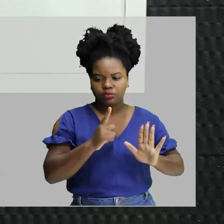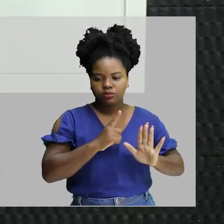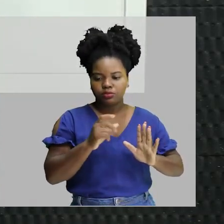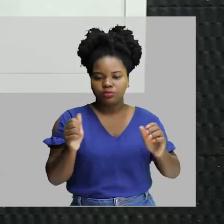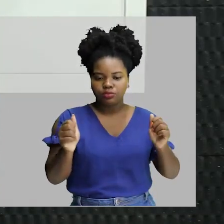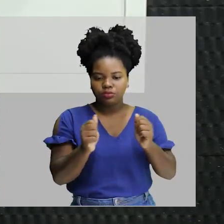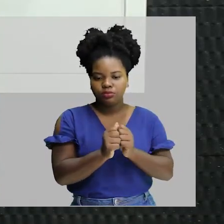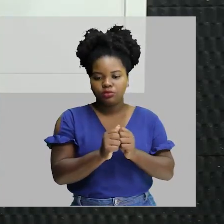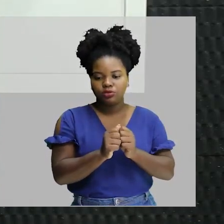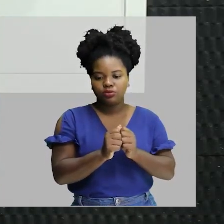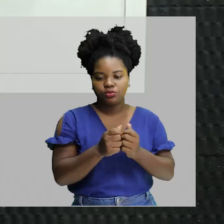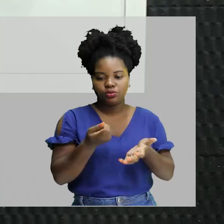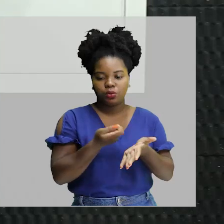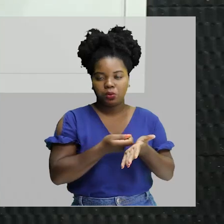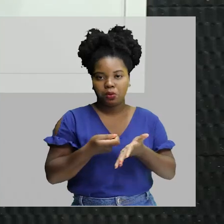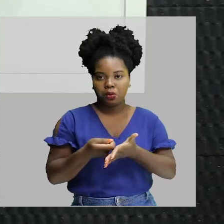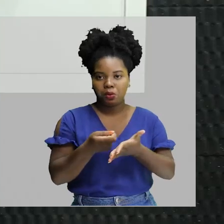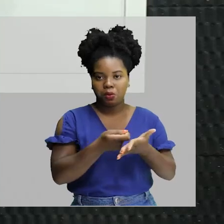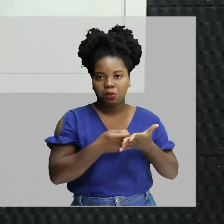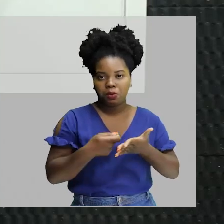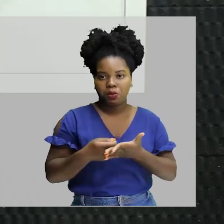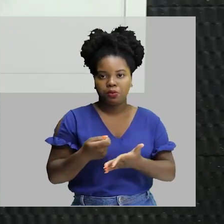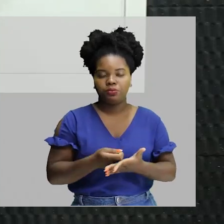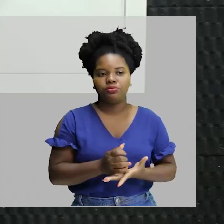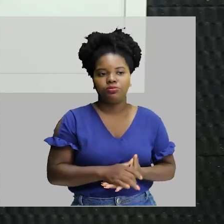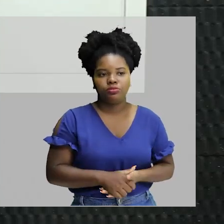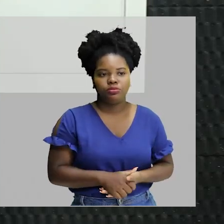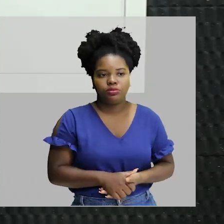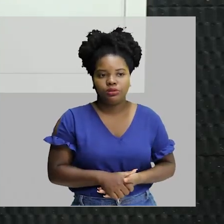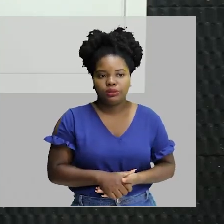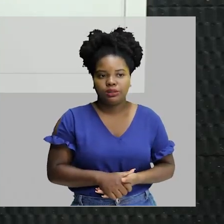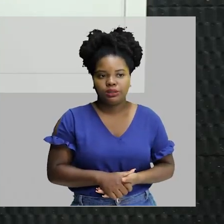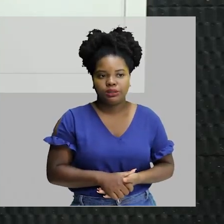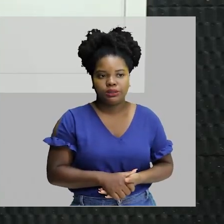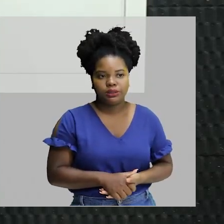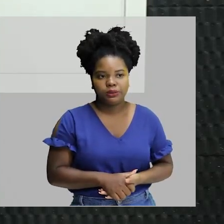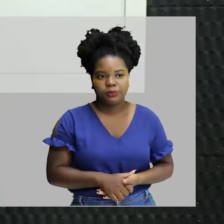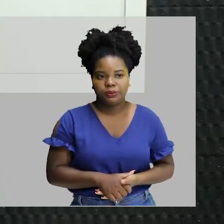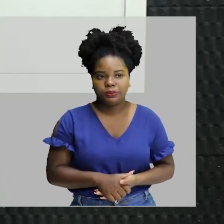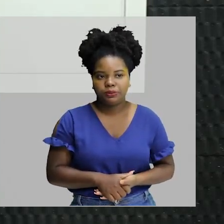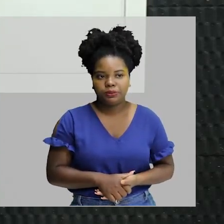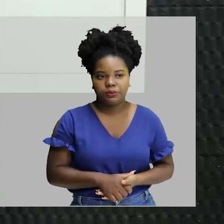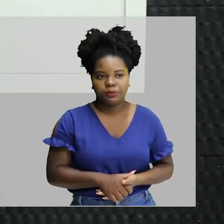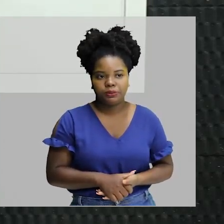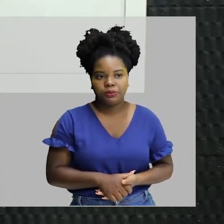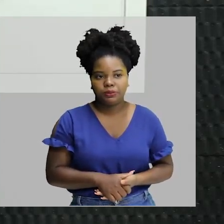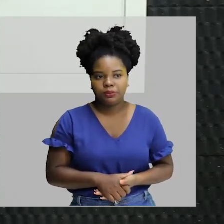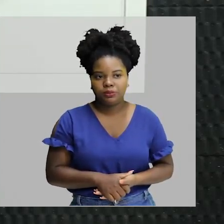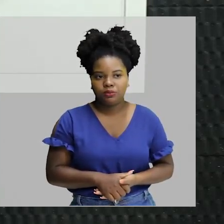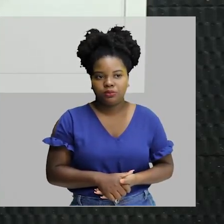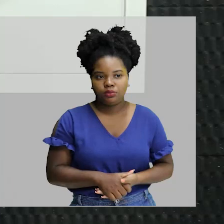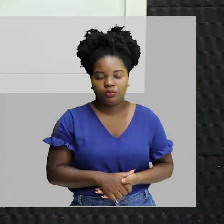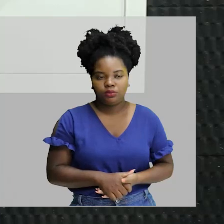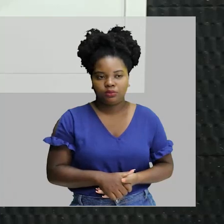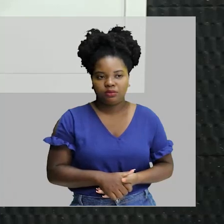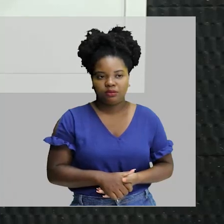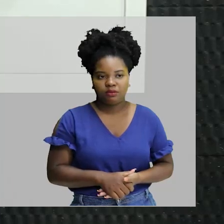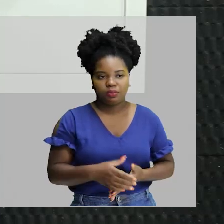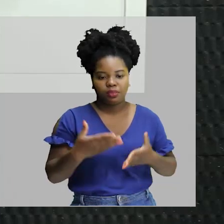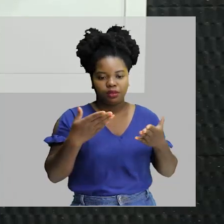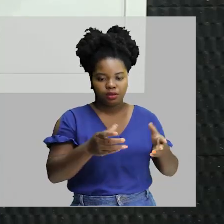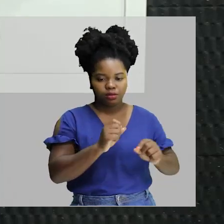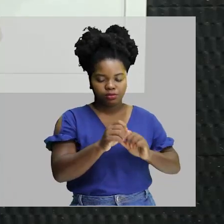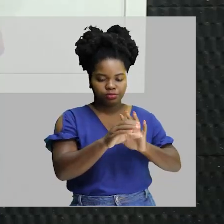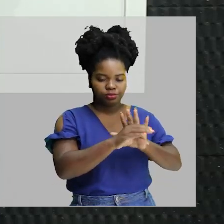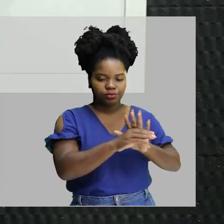determinismo. Aqui, ó, que vai citar o determinismo, que vai trabalhar com o